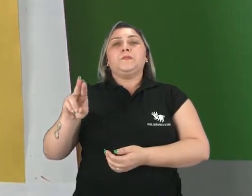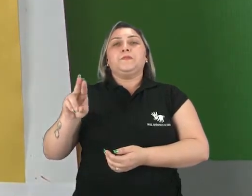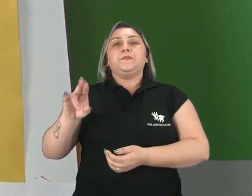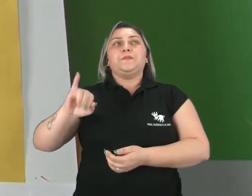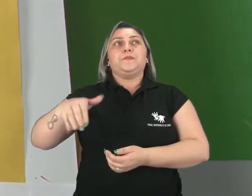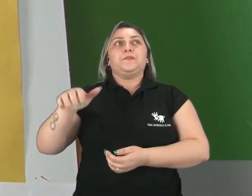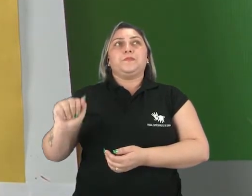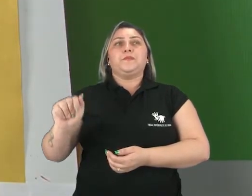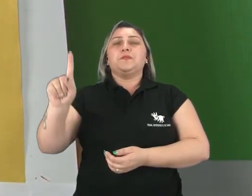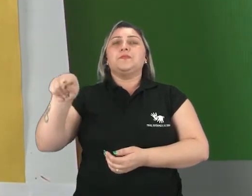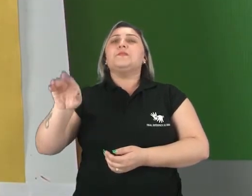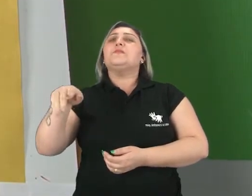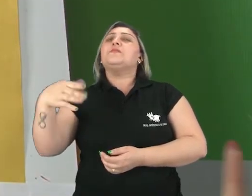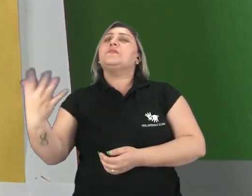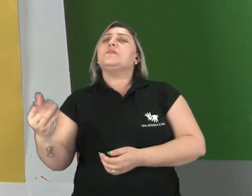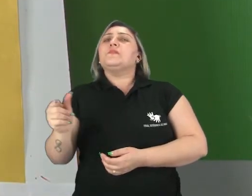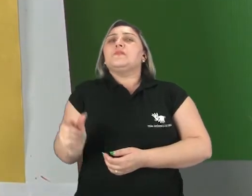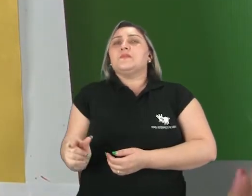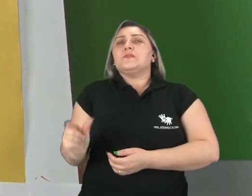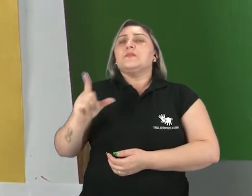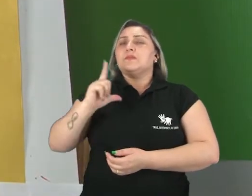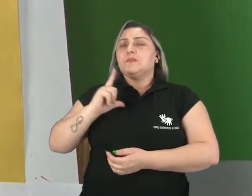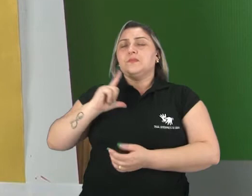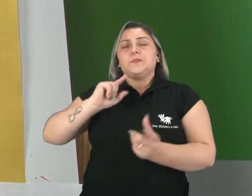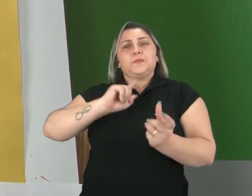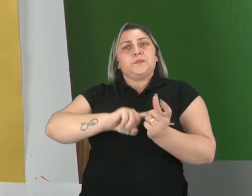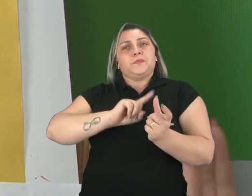quantos sons tem essa palavra